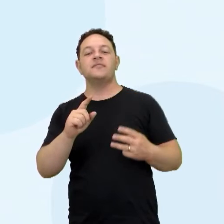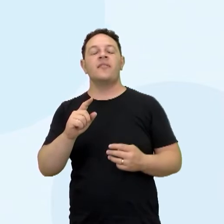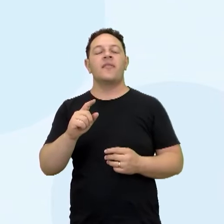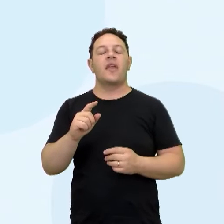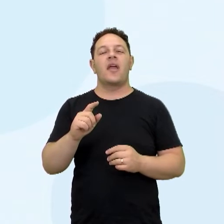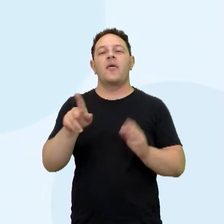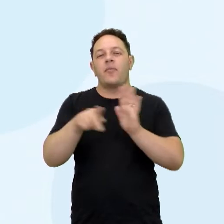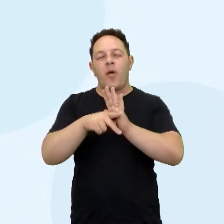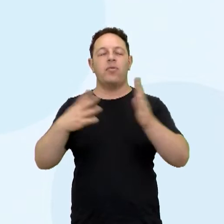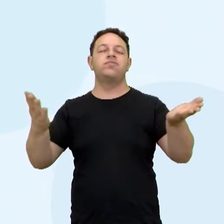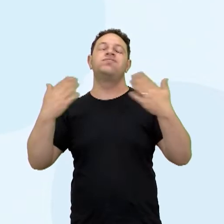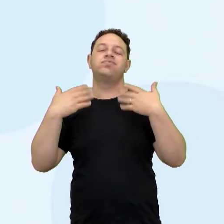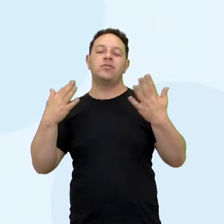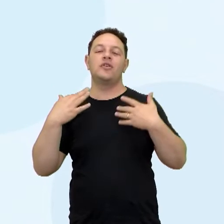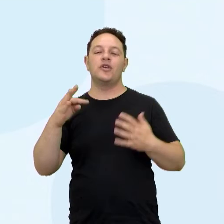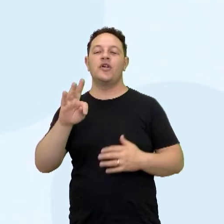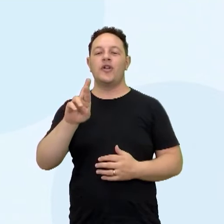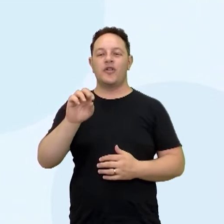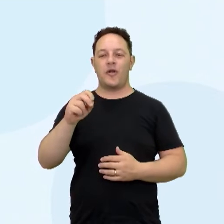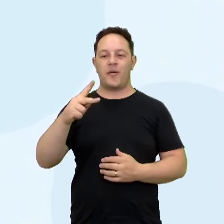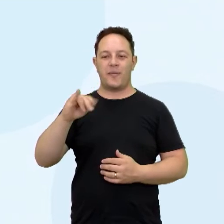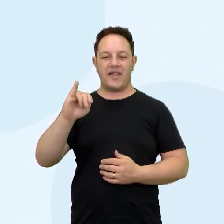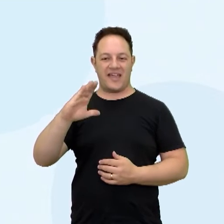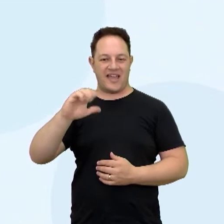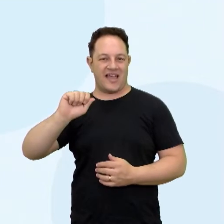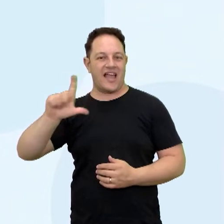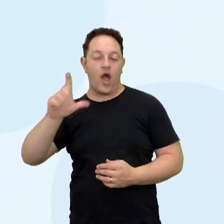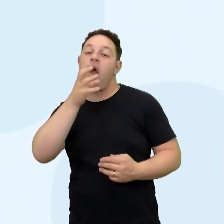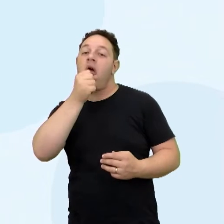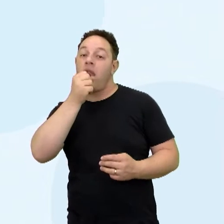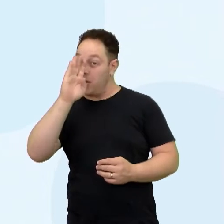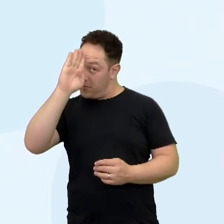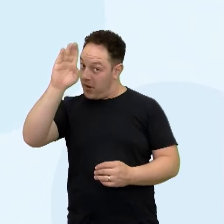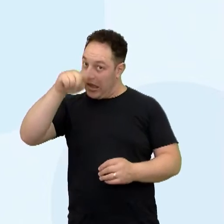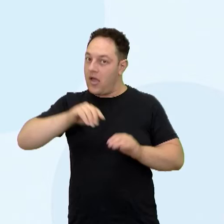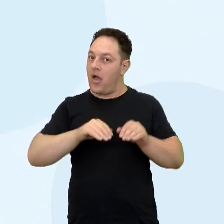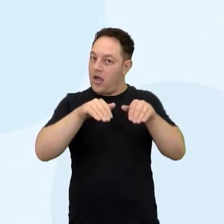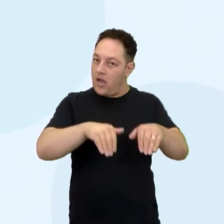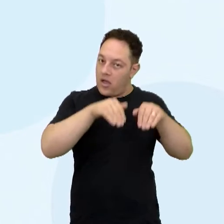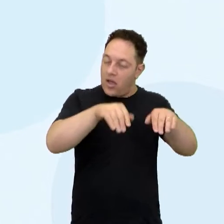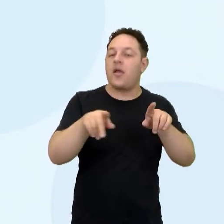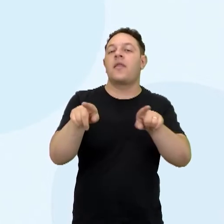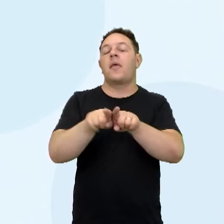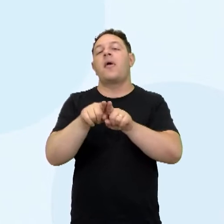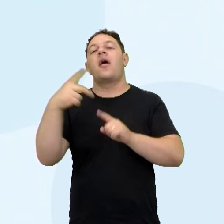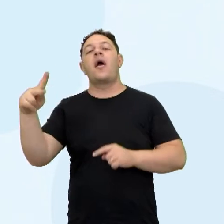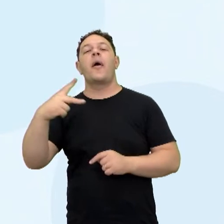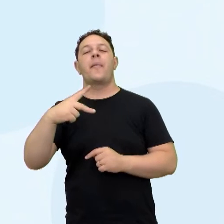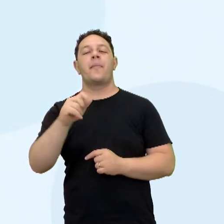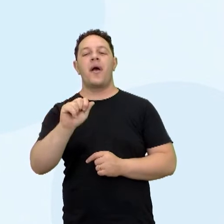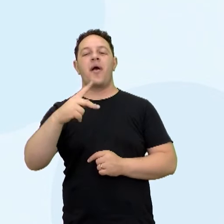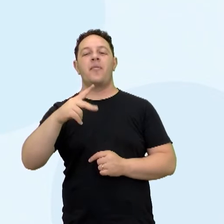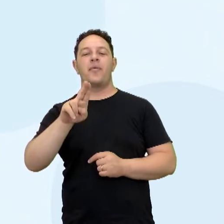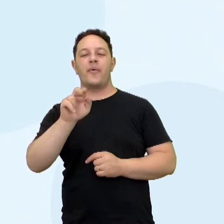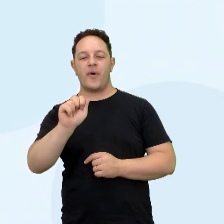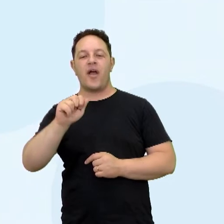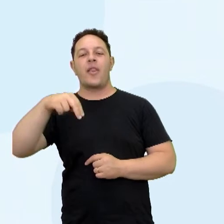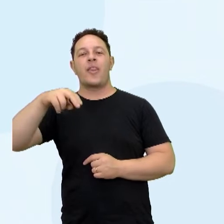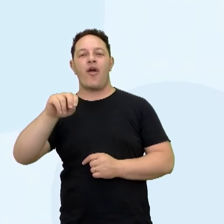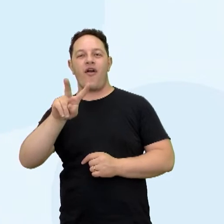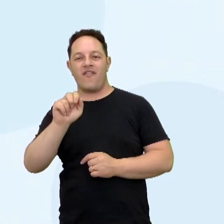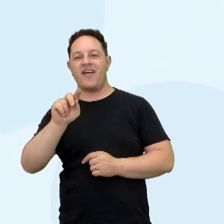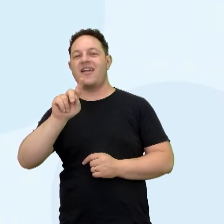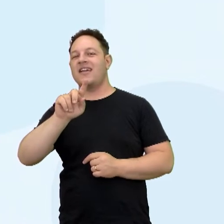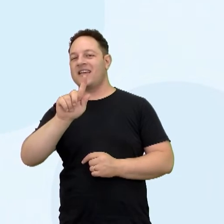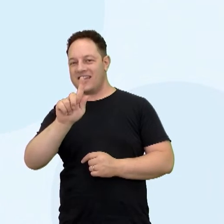climas tropical, né, principalmente na Austrália e também na Papua Nova Guiné nós temos aí um clima mais